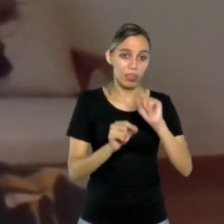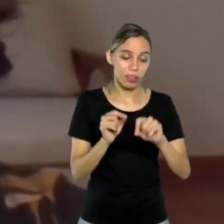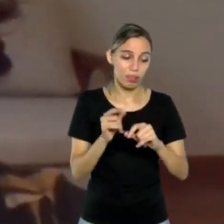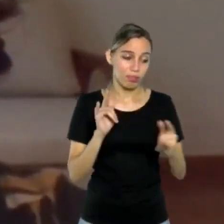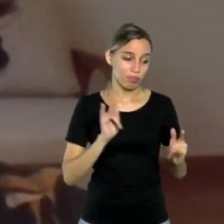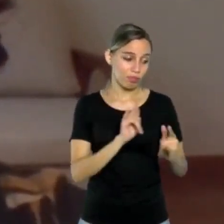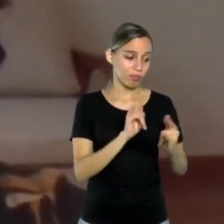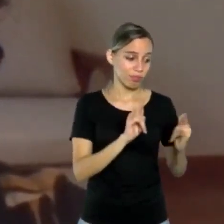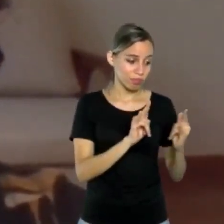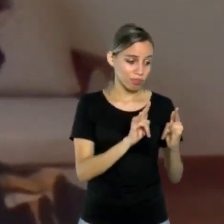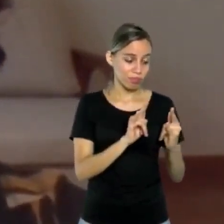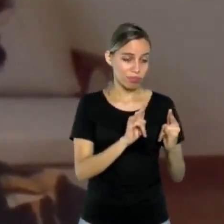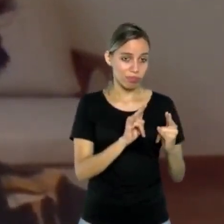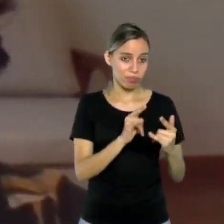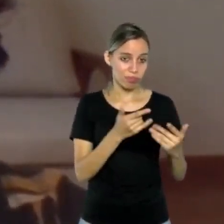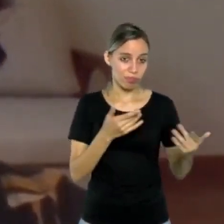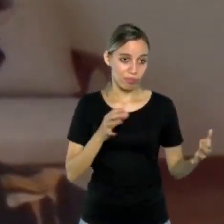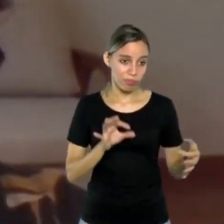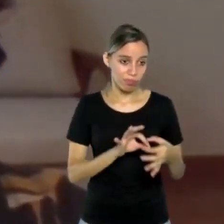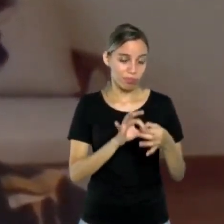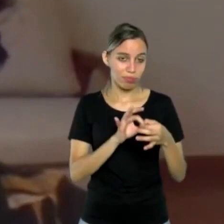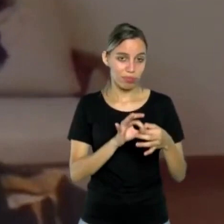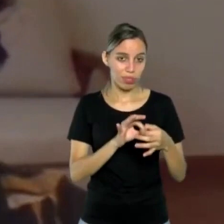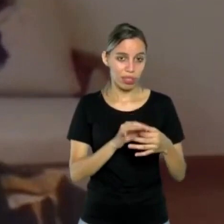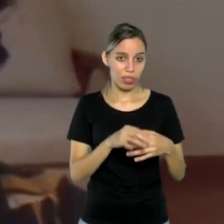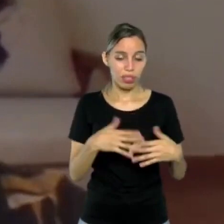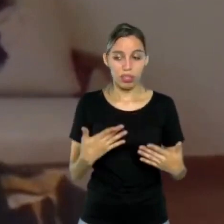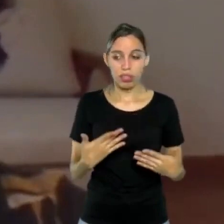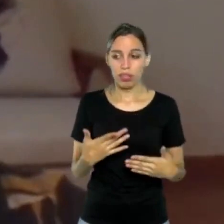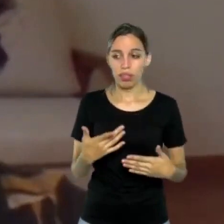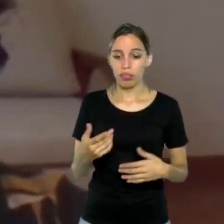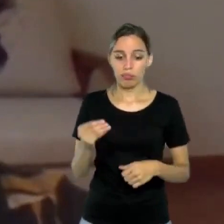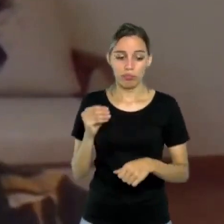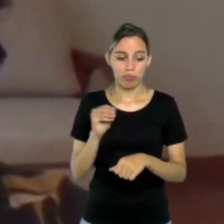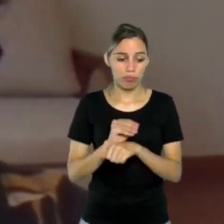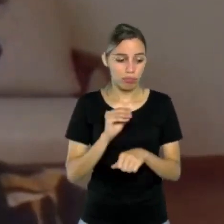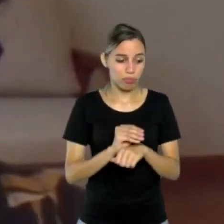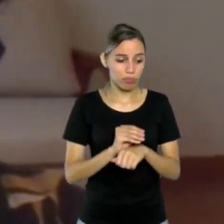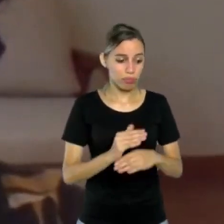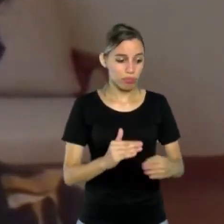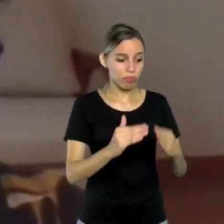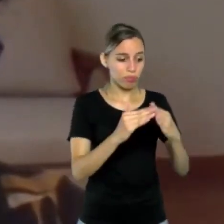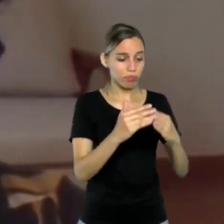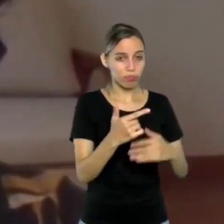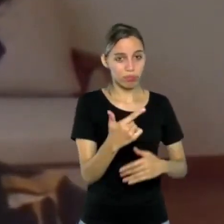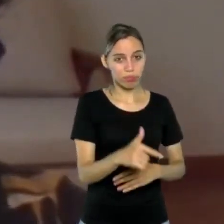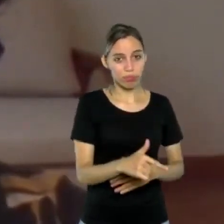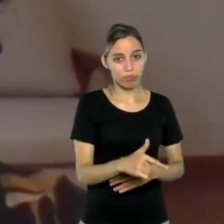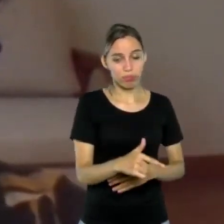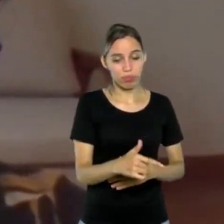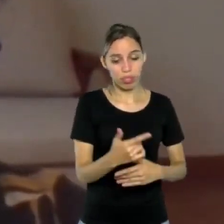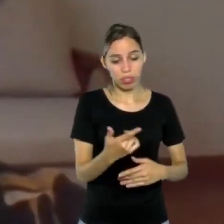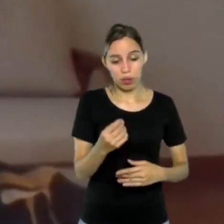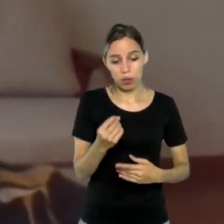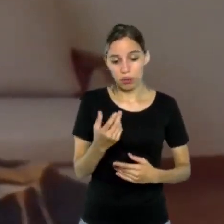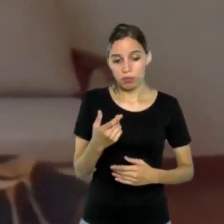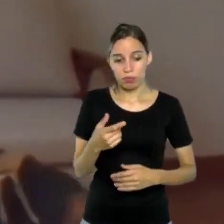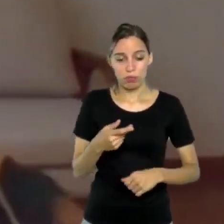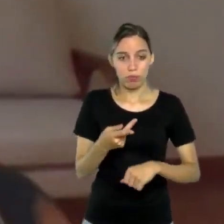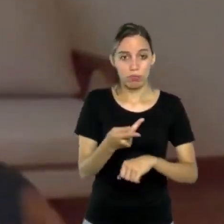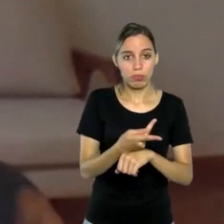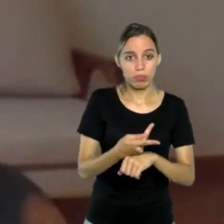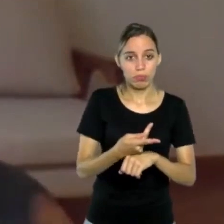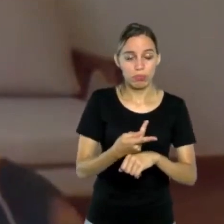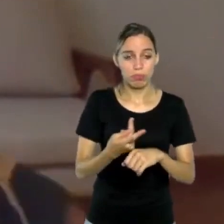o amor por tanta louça quebrada, ou acharia saídas possíveis de um quarto para a luz do meio-dia extraído?